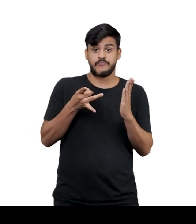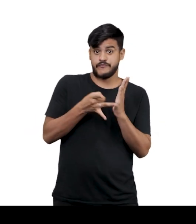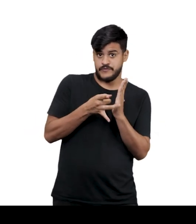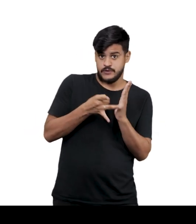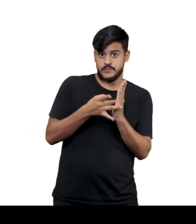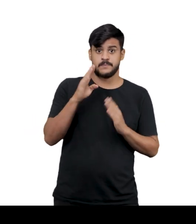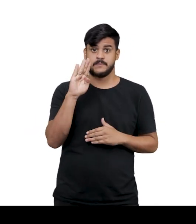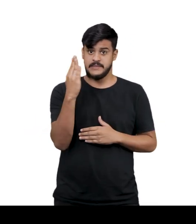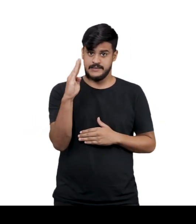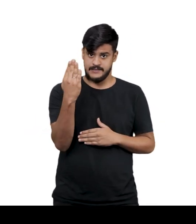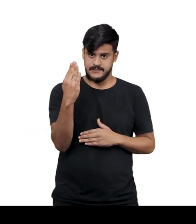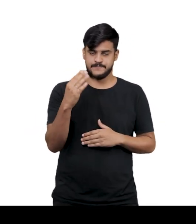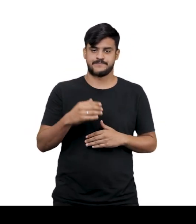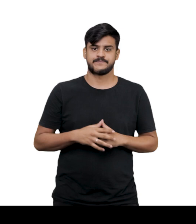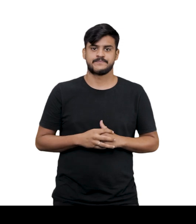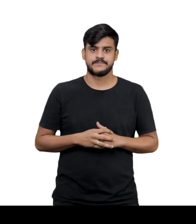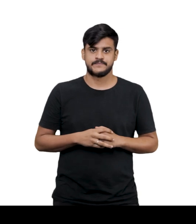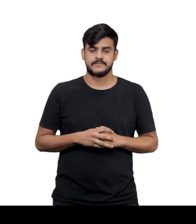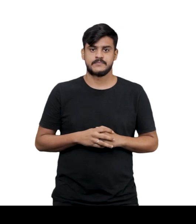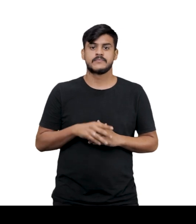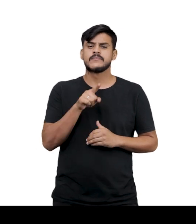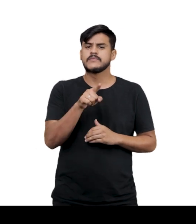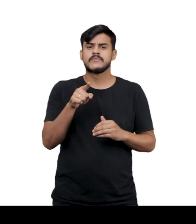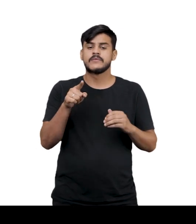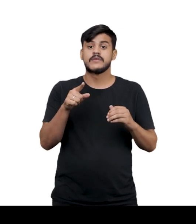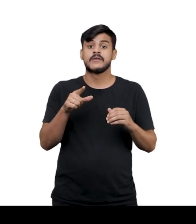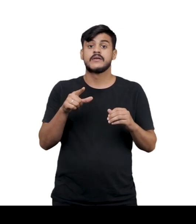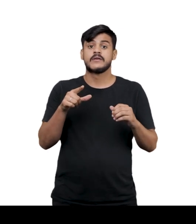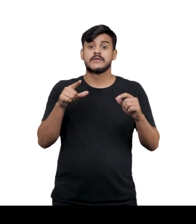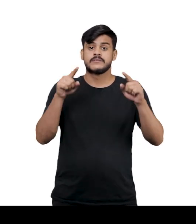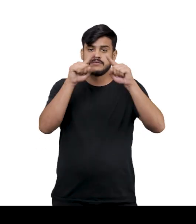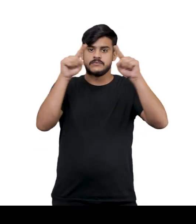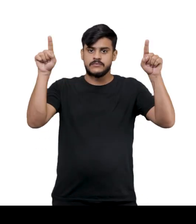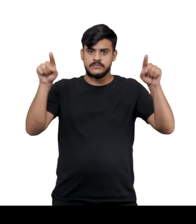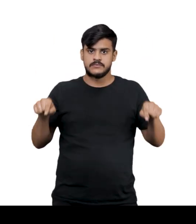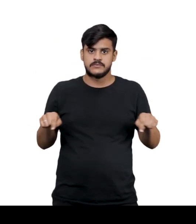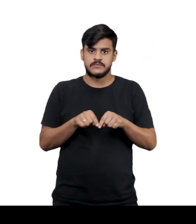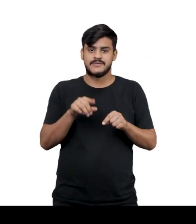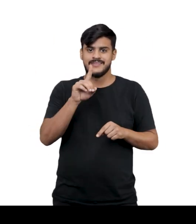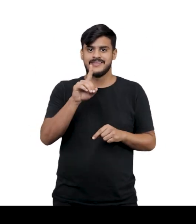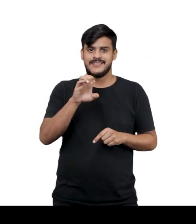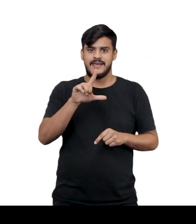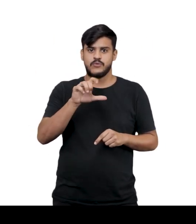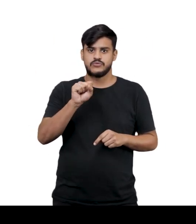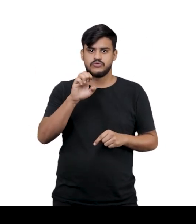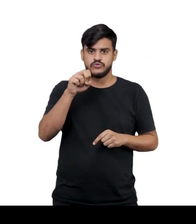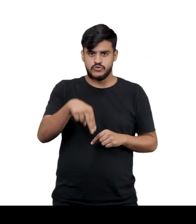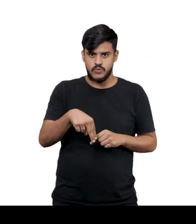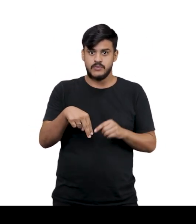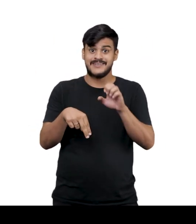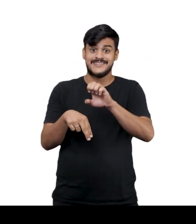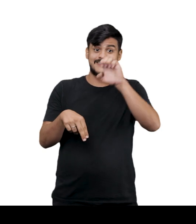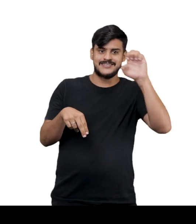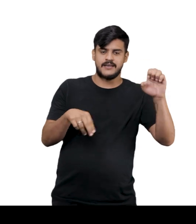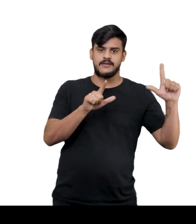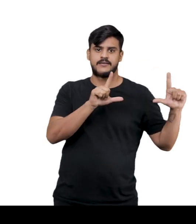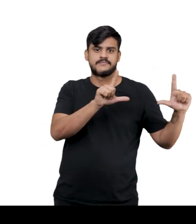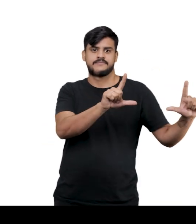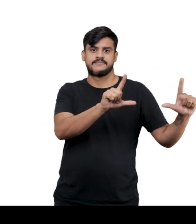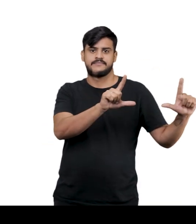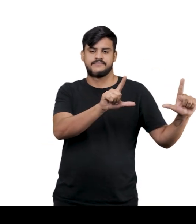realizado em tecido, vidro e madeira. Esta obra encontra-se na parede à esquerda do trabalho de Delson